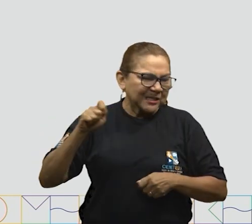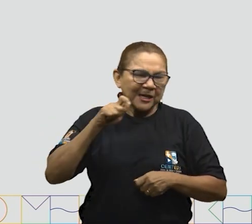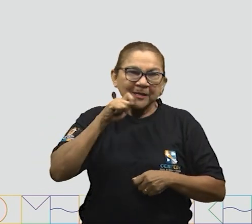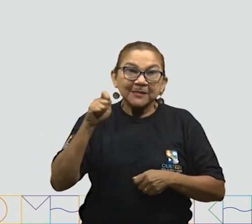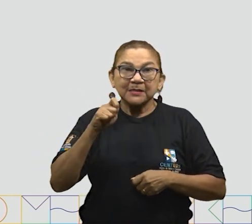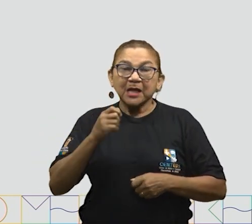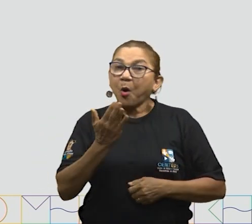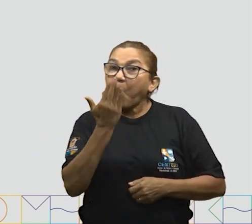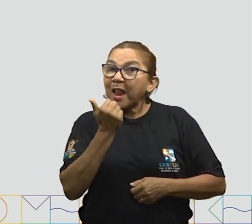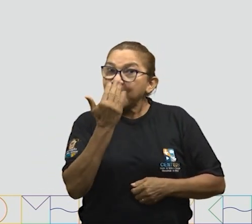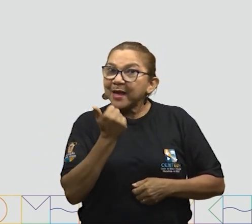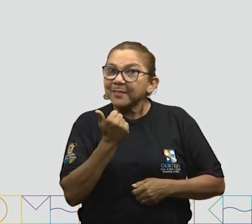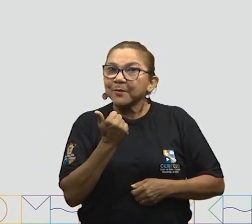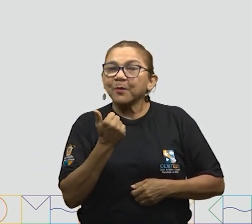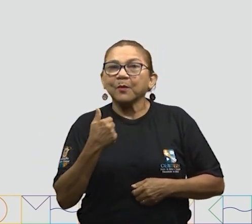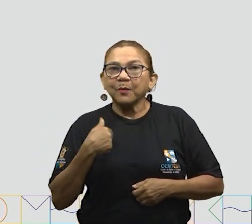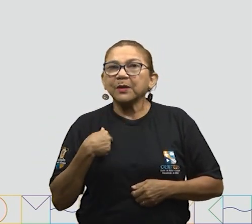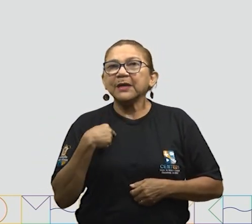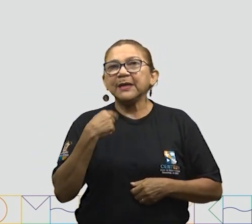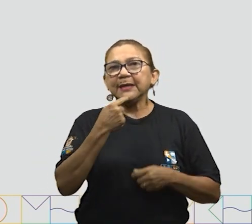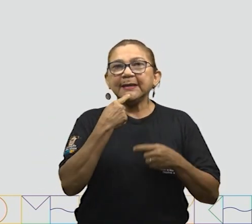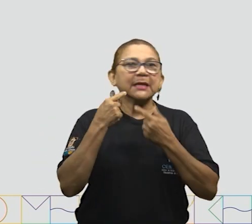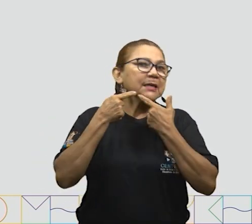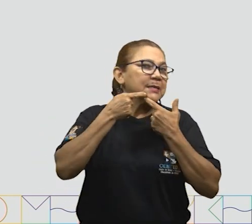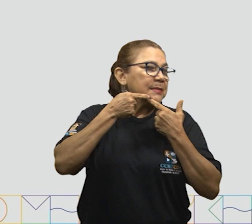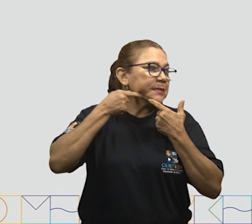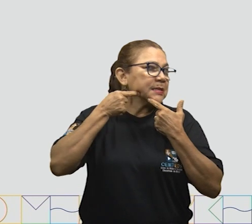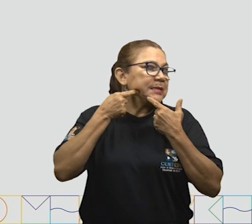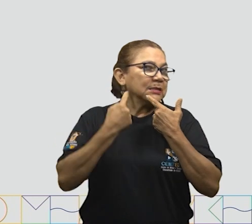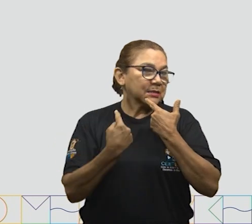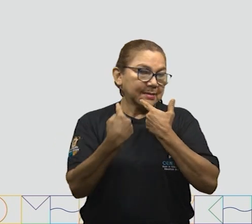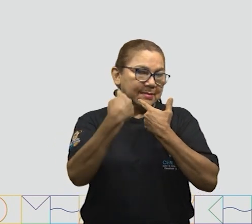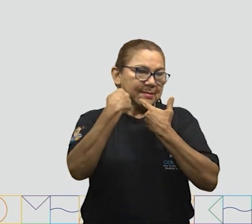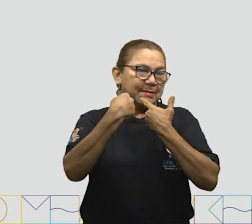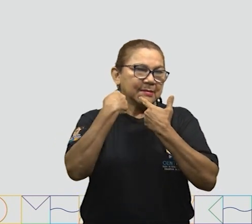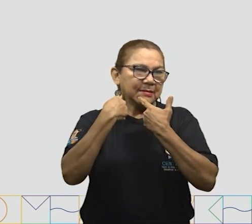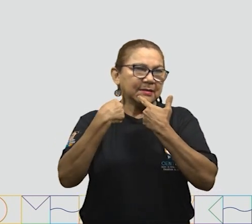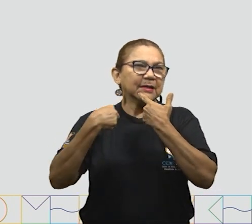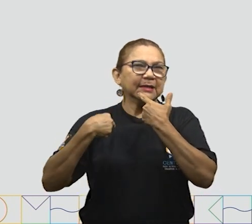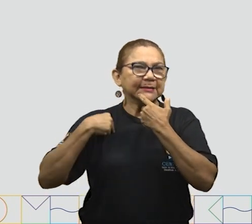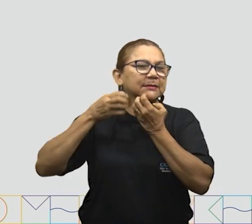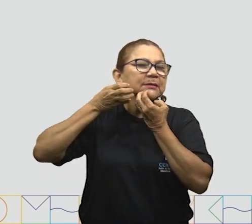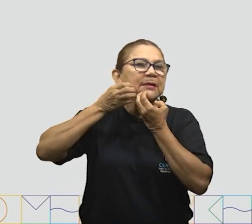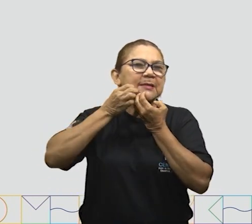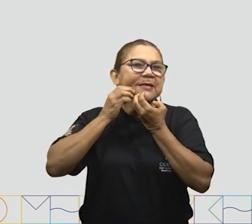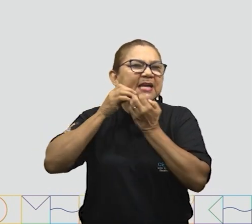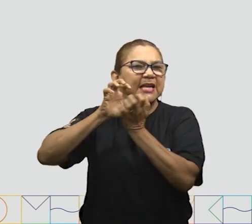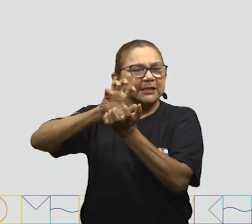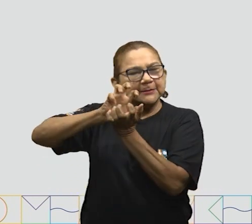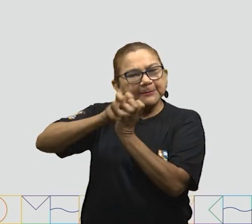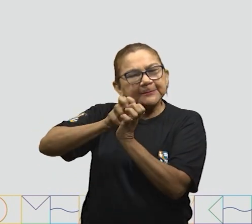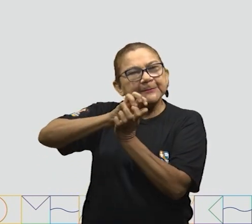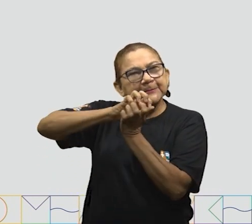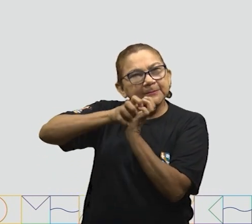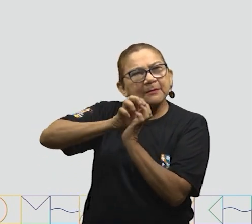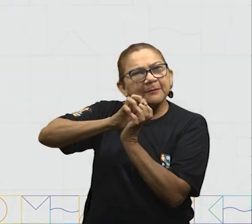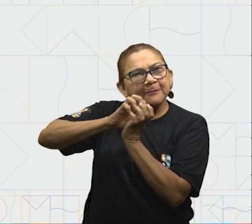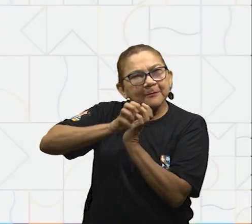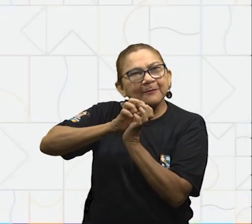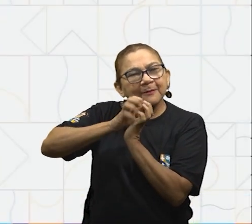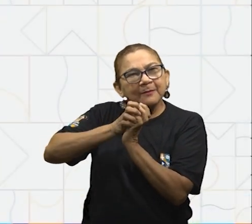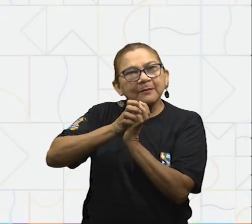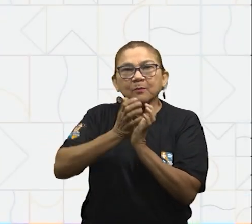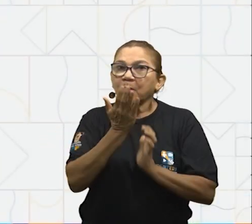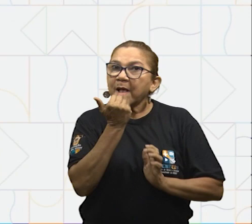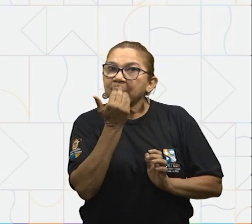alimentos. Os dentes de trás são os pré-molares e molares. São eles que esmagam e trituram os alimentos.